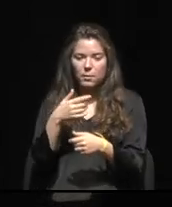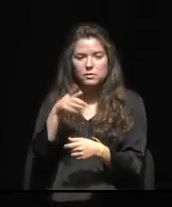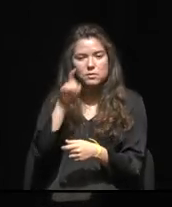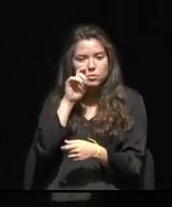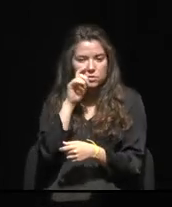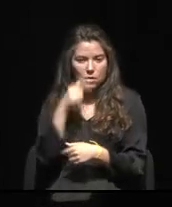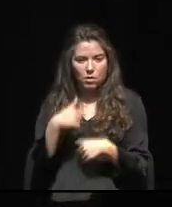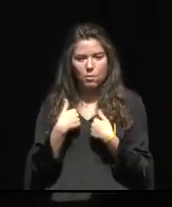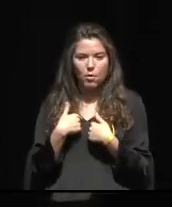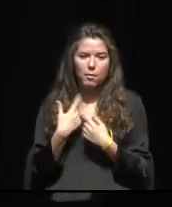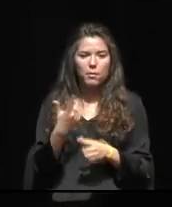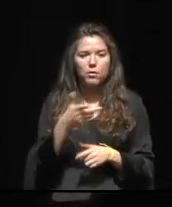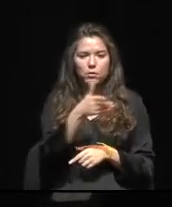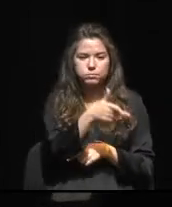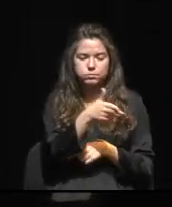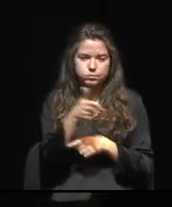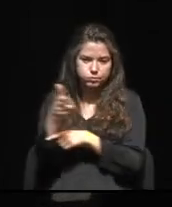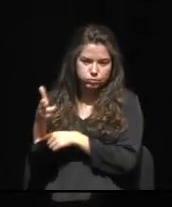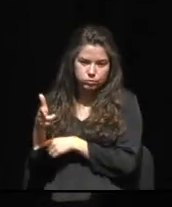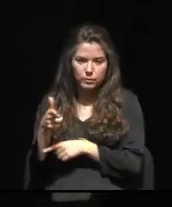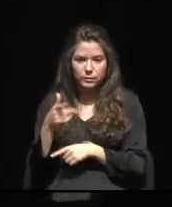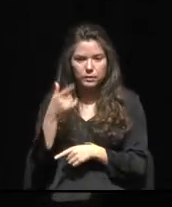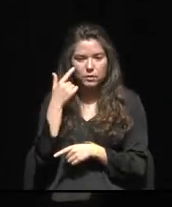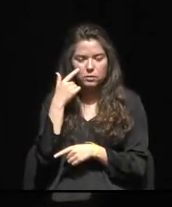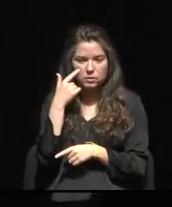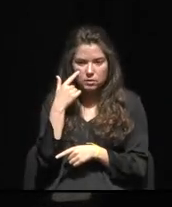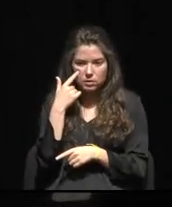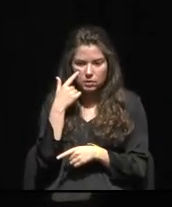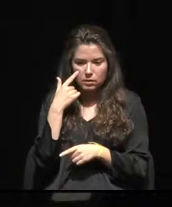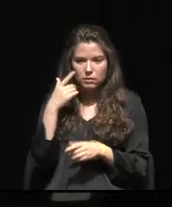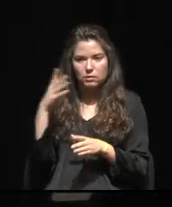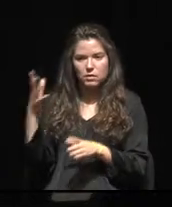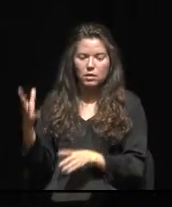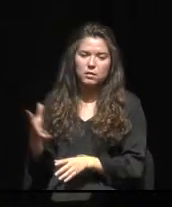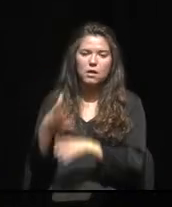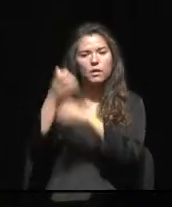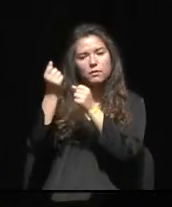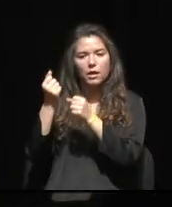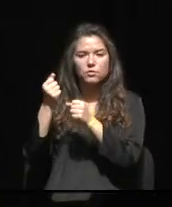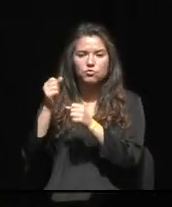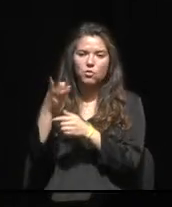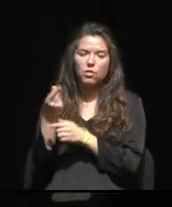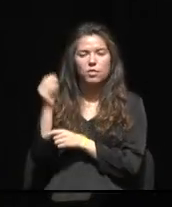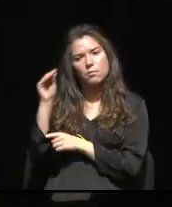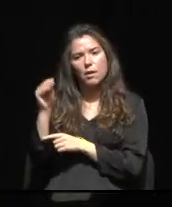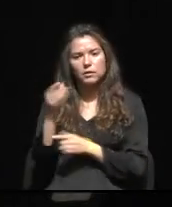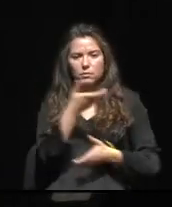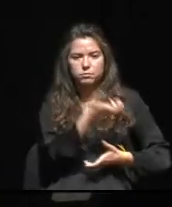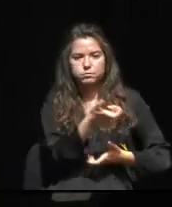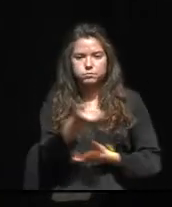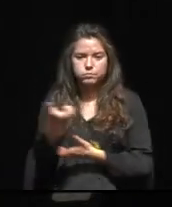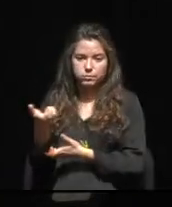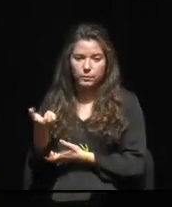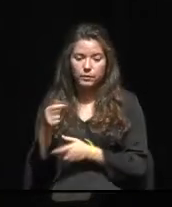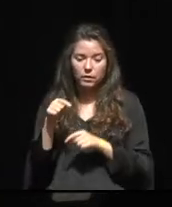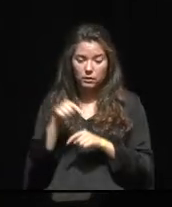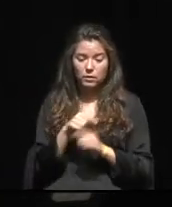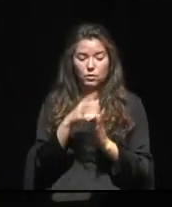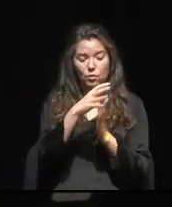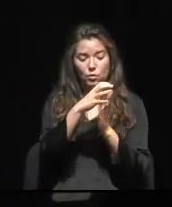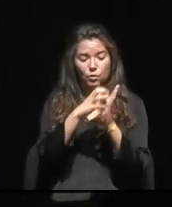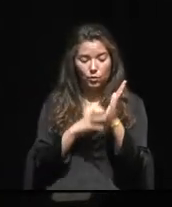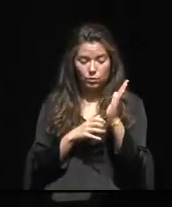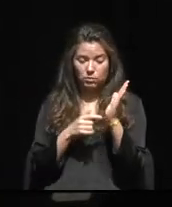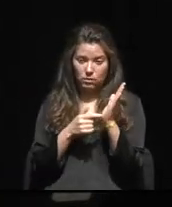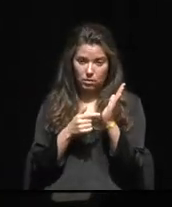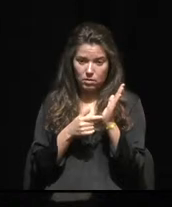algo que são as armas e os exentos conhecidos de assaltantes de bancos e de terroristas neste planetário texto do do